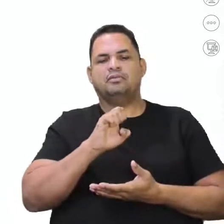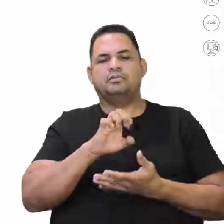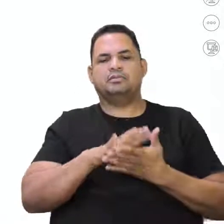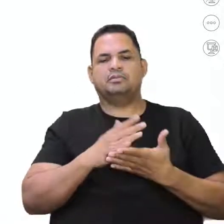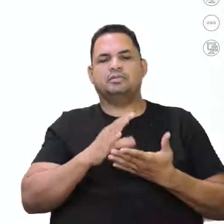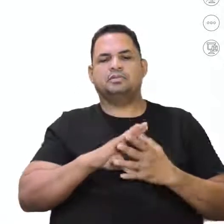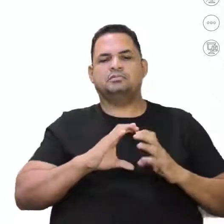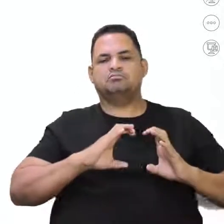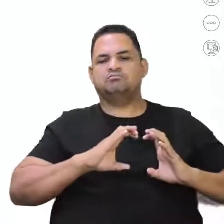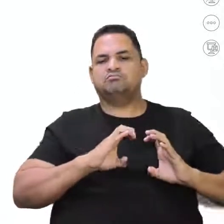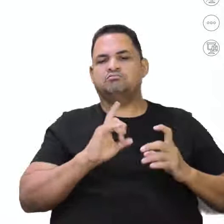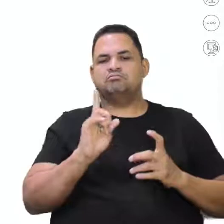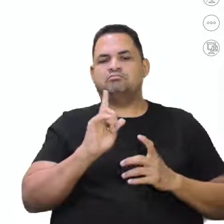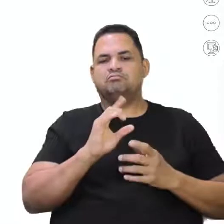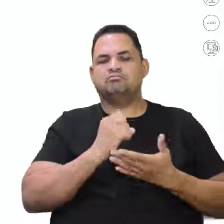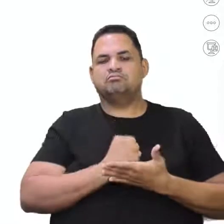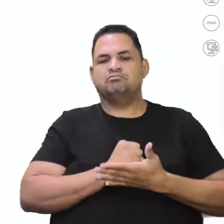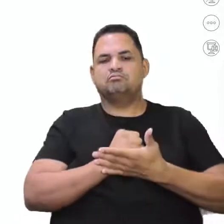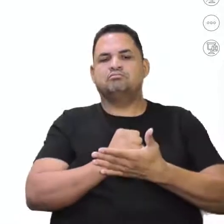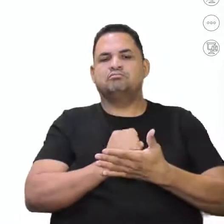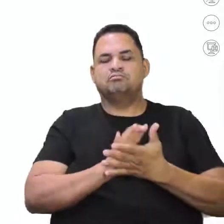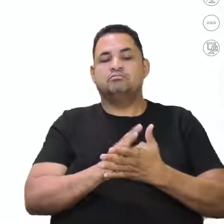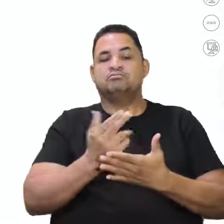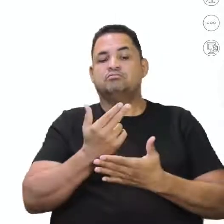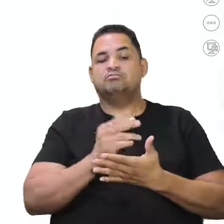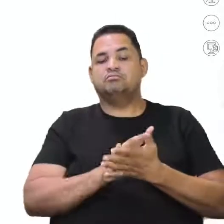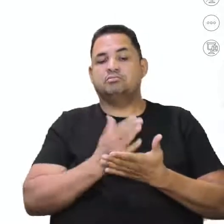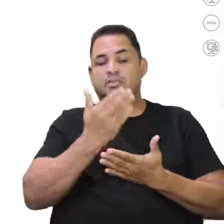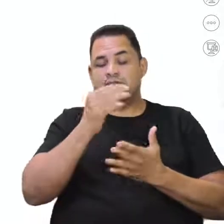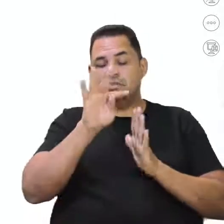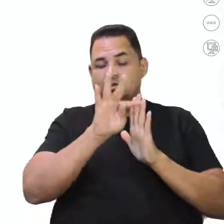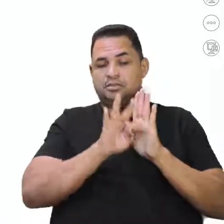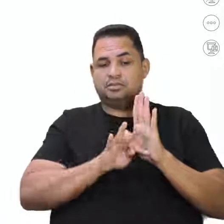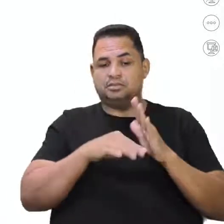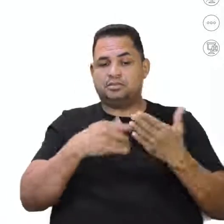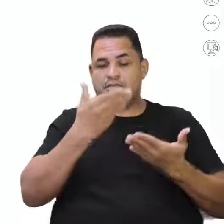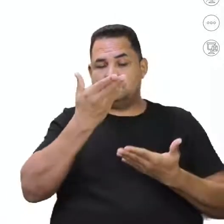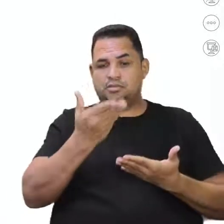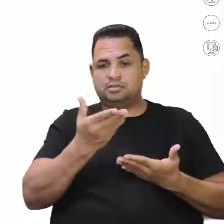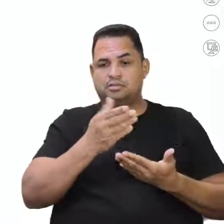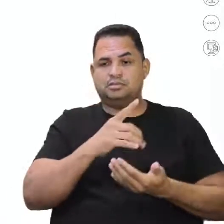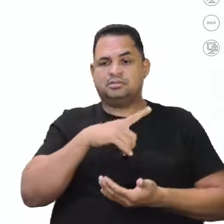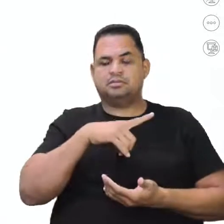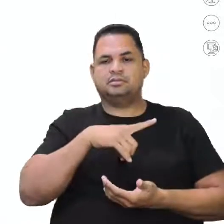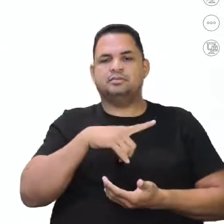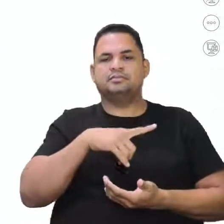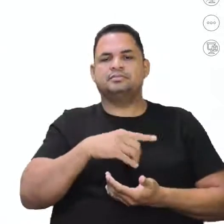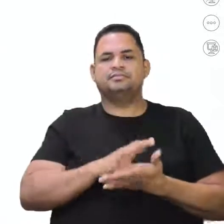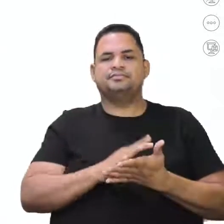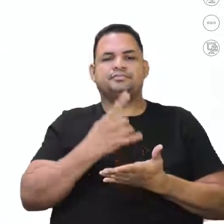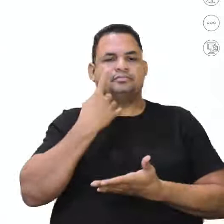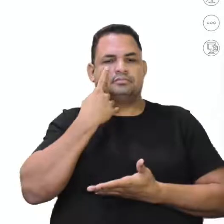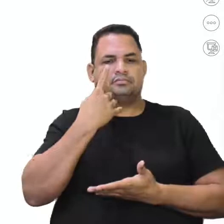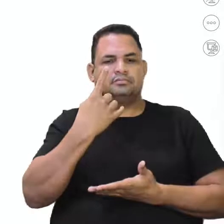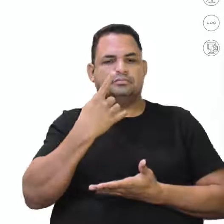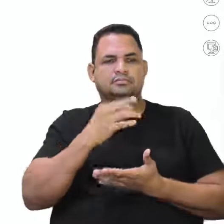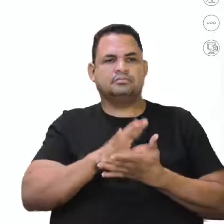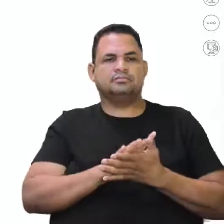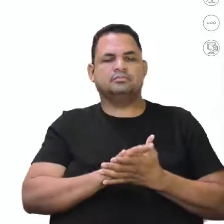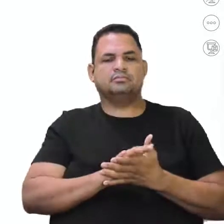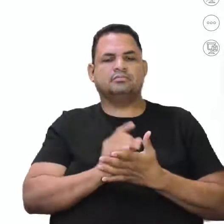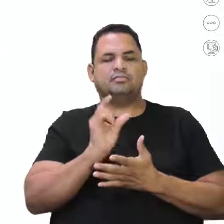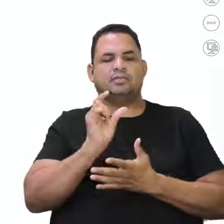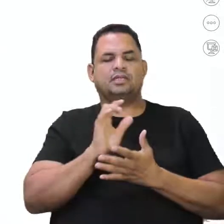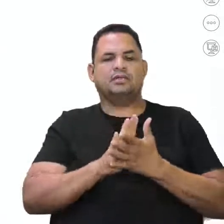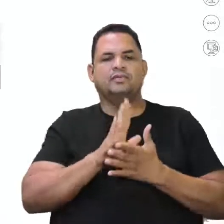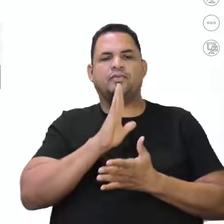ele não vai ajudar tanto nesse texto aqui, não são em todos, tá? Porque a gente já consegue identificar a palavra love, que é uma palavra